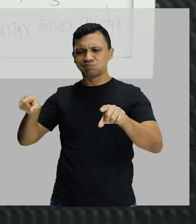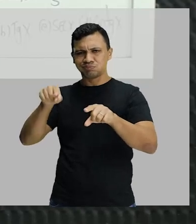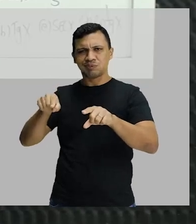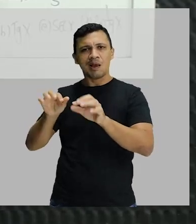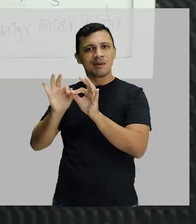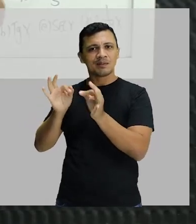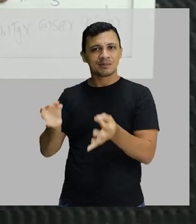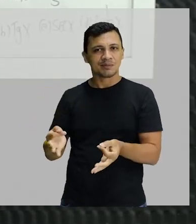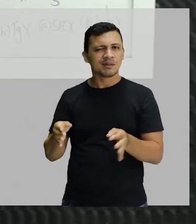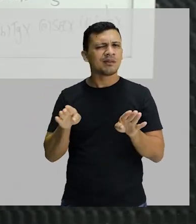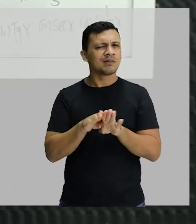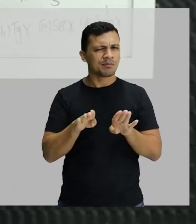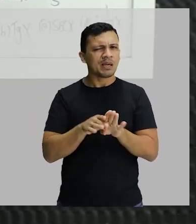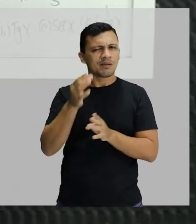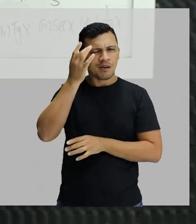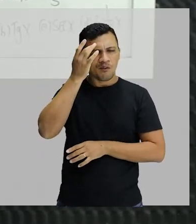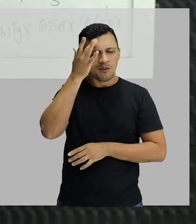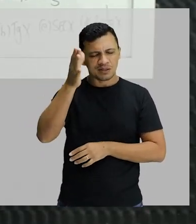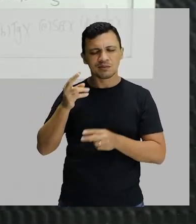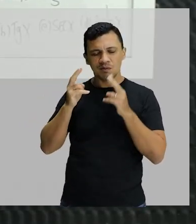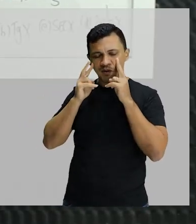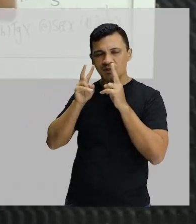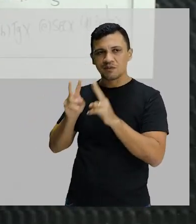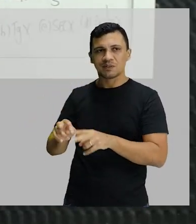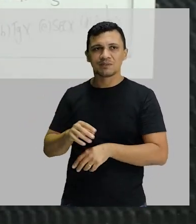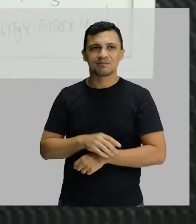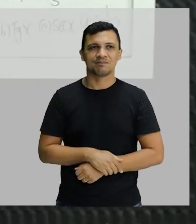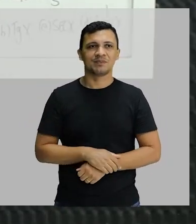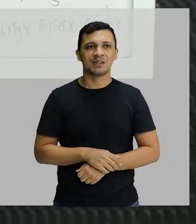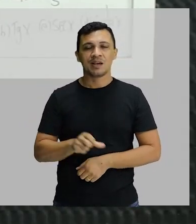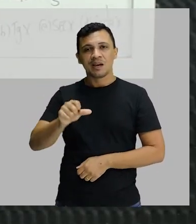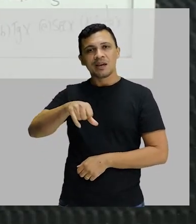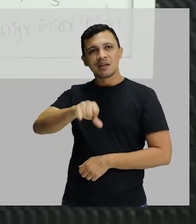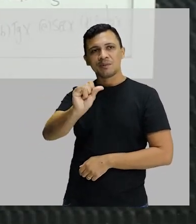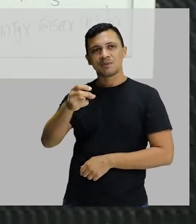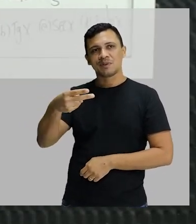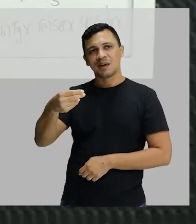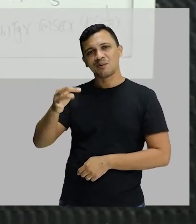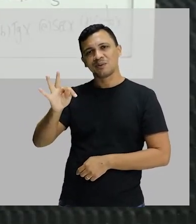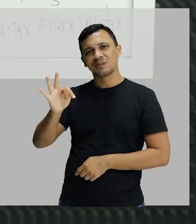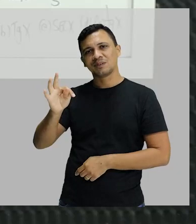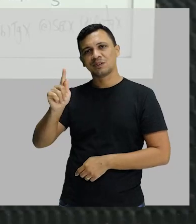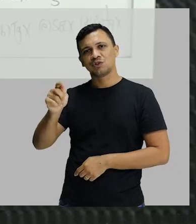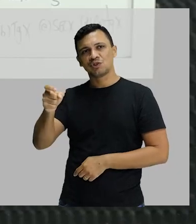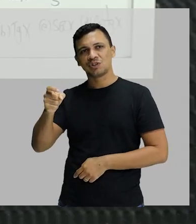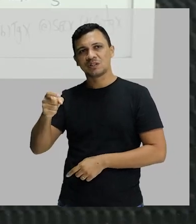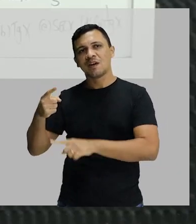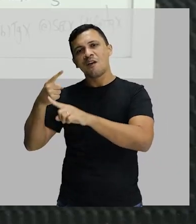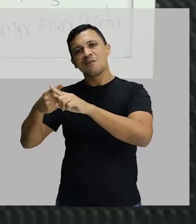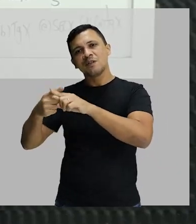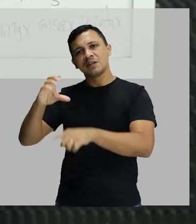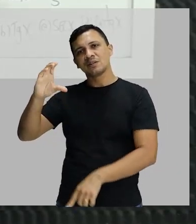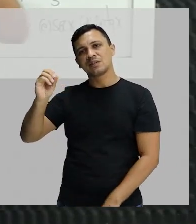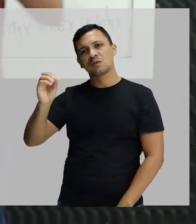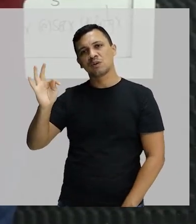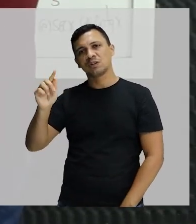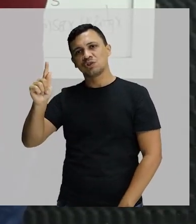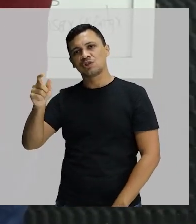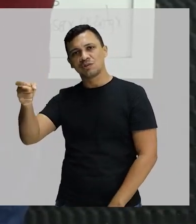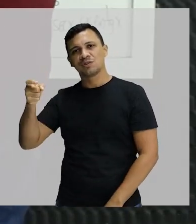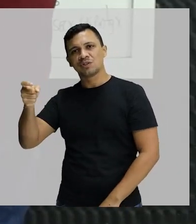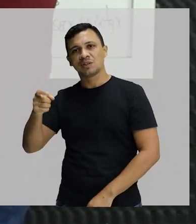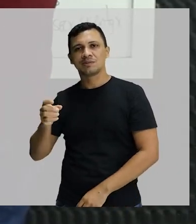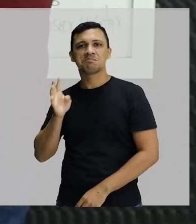olha o que acontece. O y é a tangente de x vezes a cotangente de x. Beleza. Ora, quem